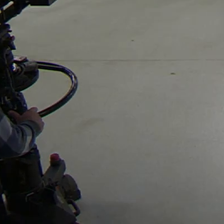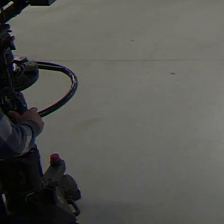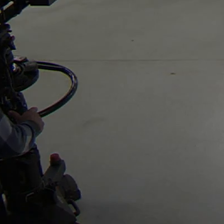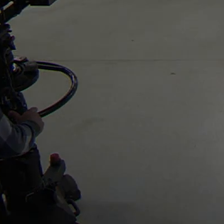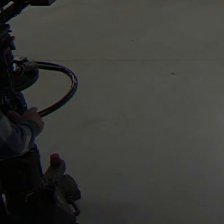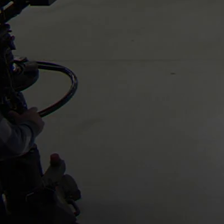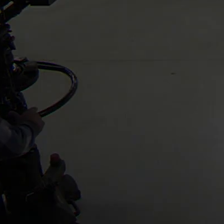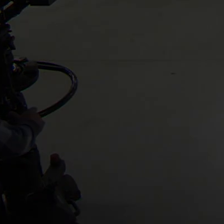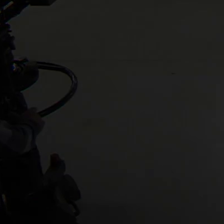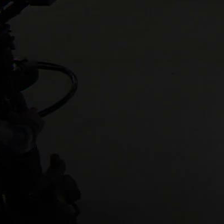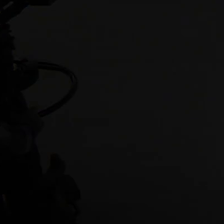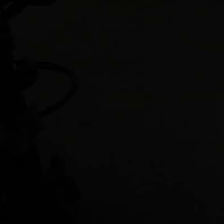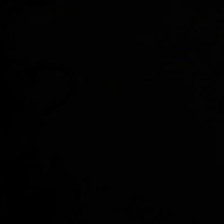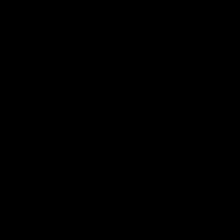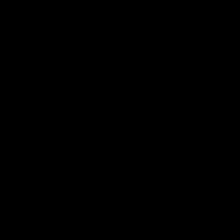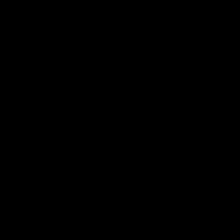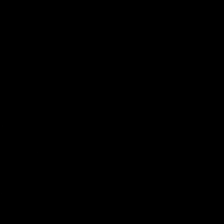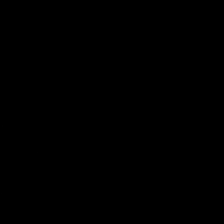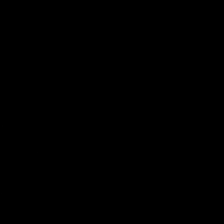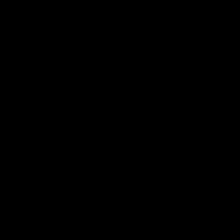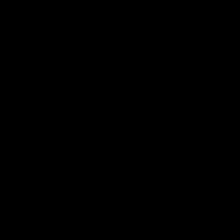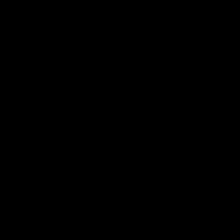e aí